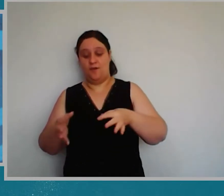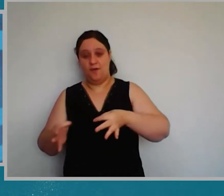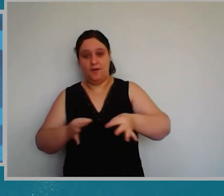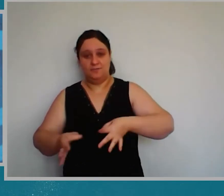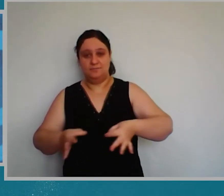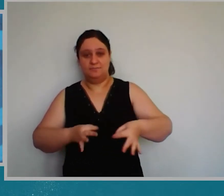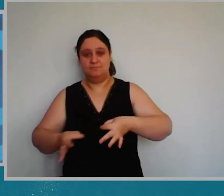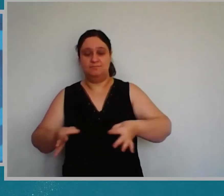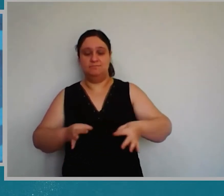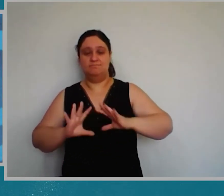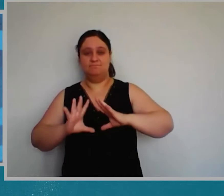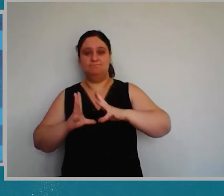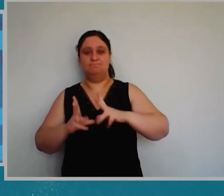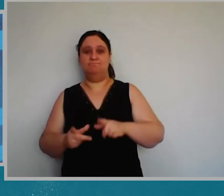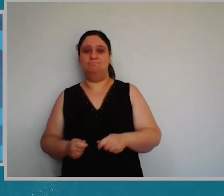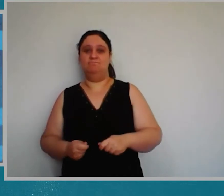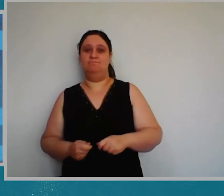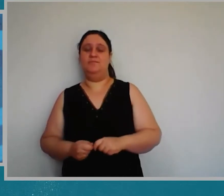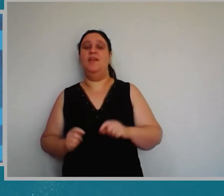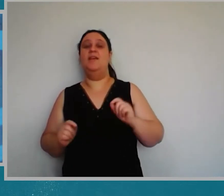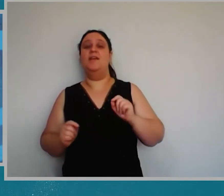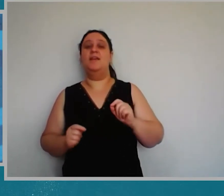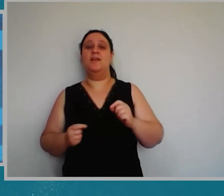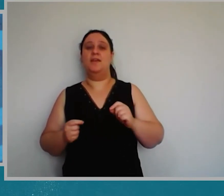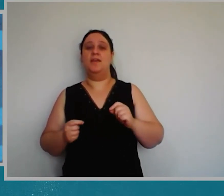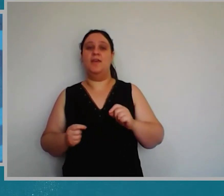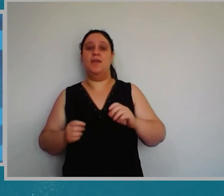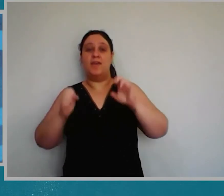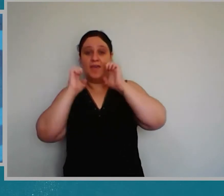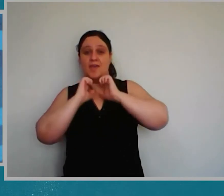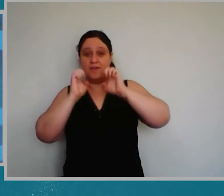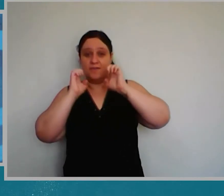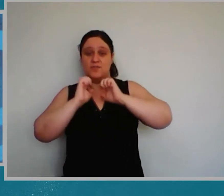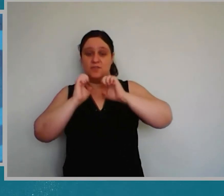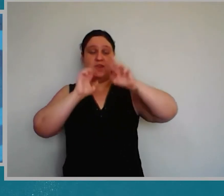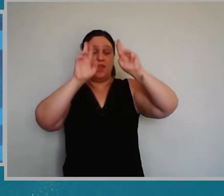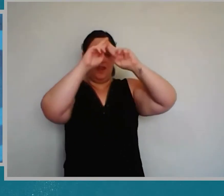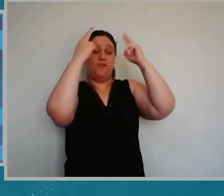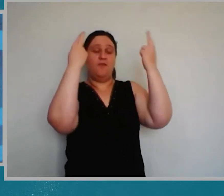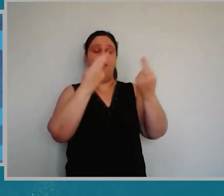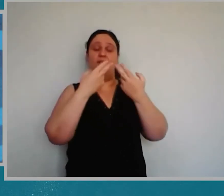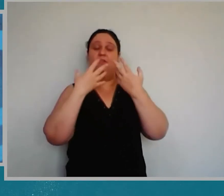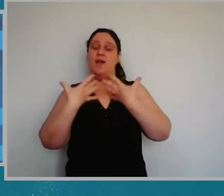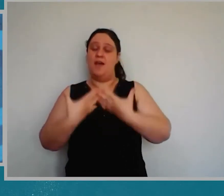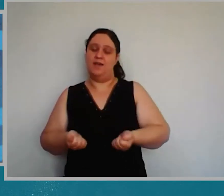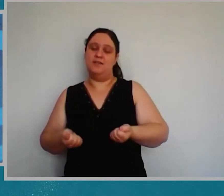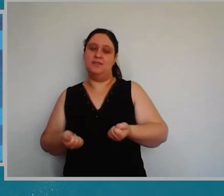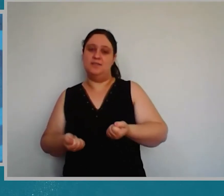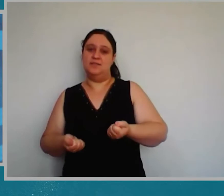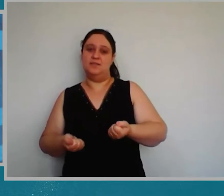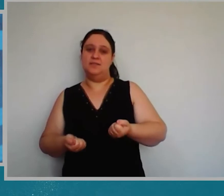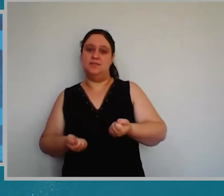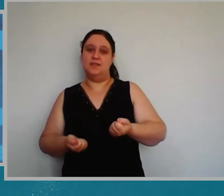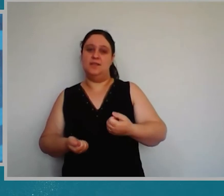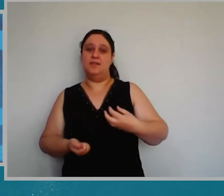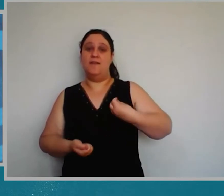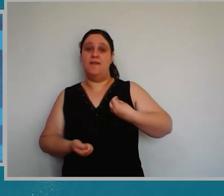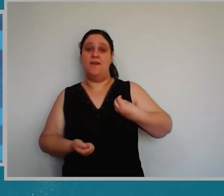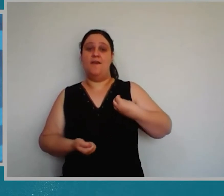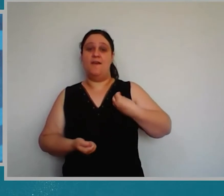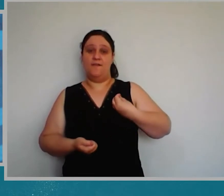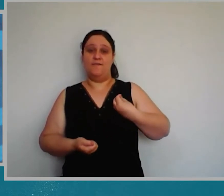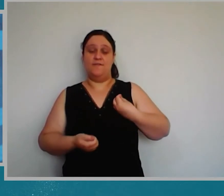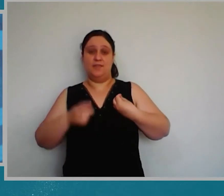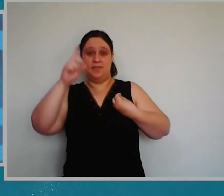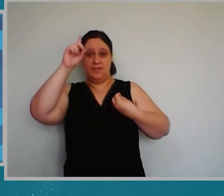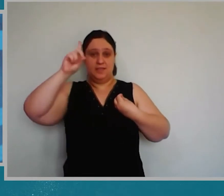Quem aceitar esse evangelho, o evangelho do reino, a sua vida vai estar encabeçada pelo rei. A sua vida